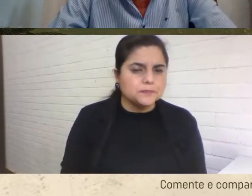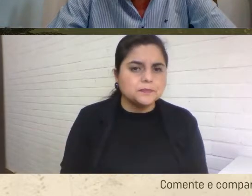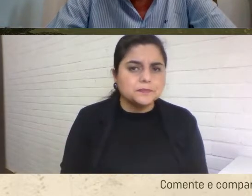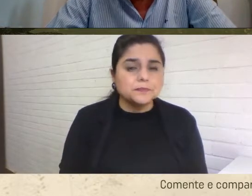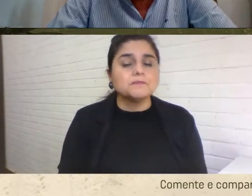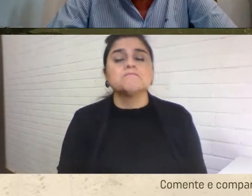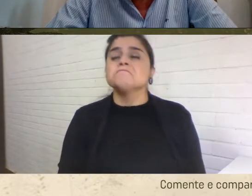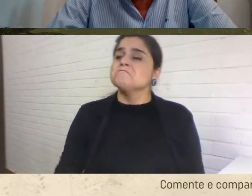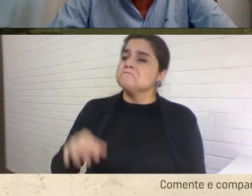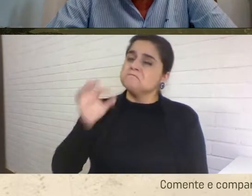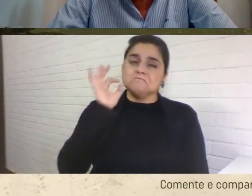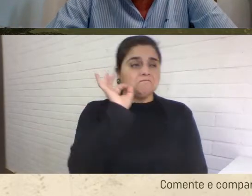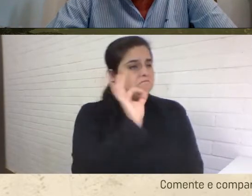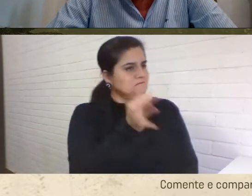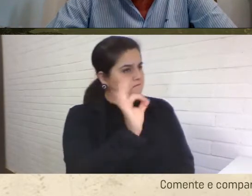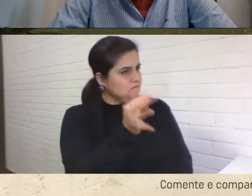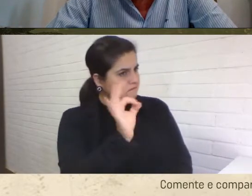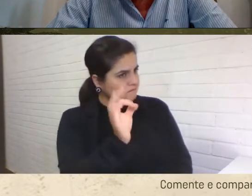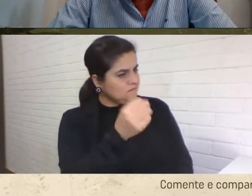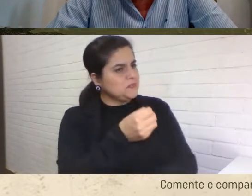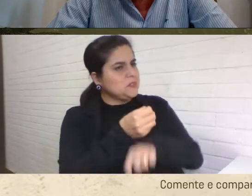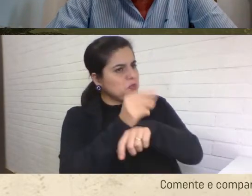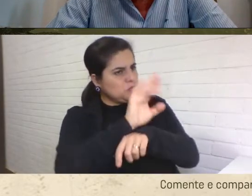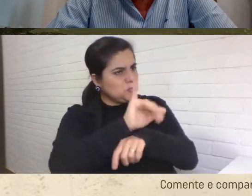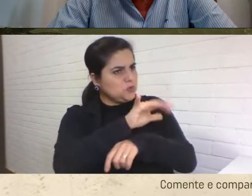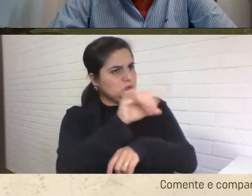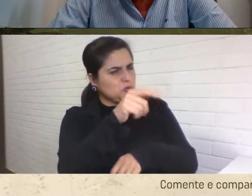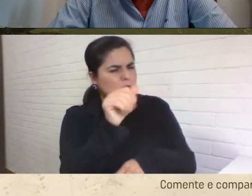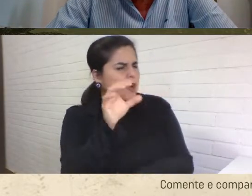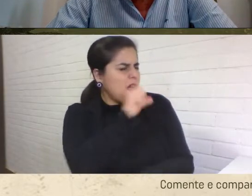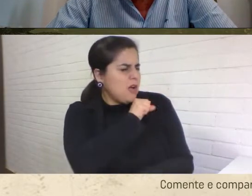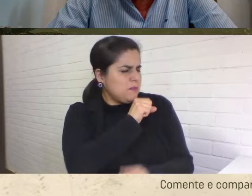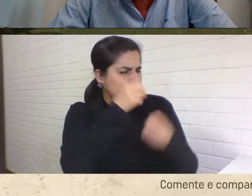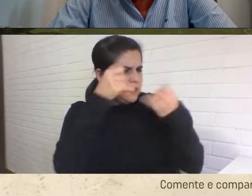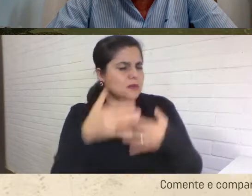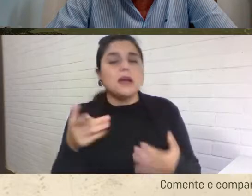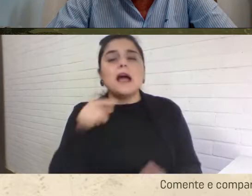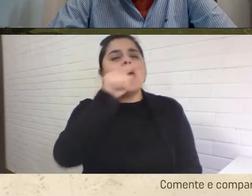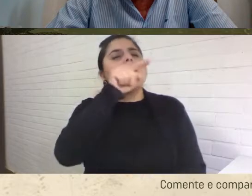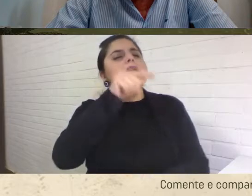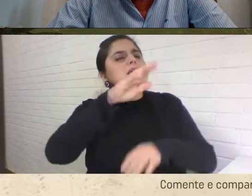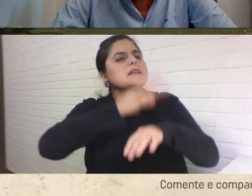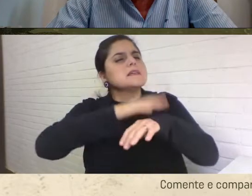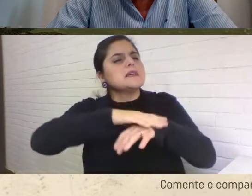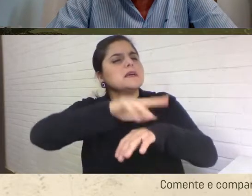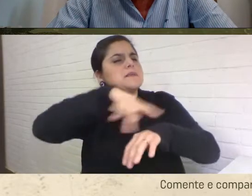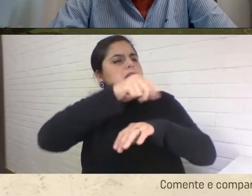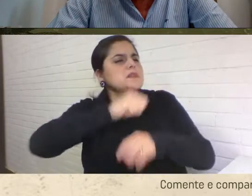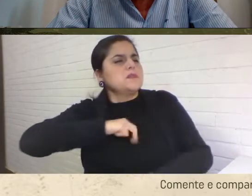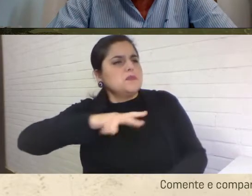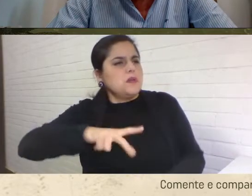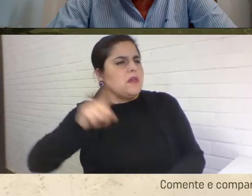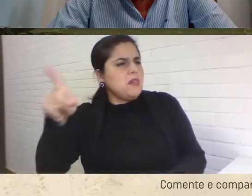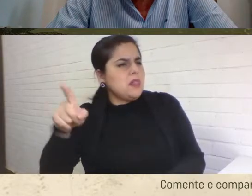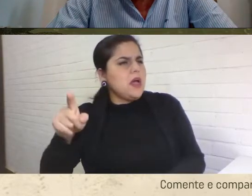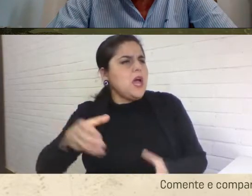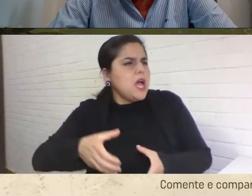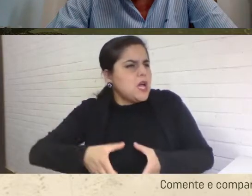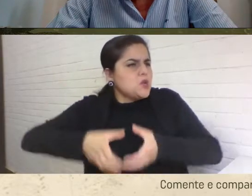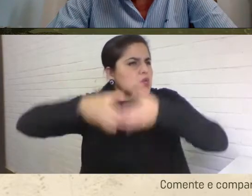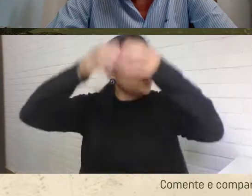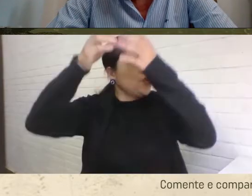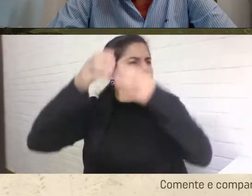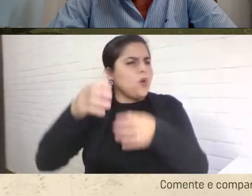Perfeito, doutor João. Por fim, bem brevemente, existe em Portugal, perguntam, na Torre do Tombo ou outro